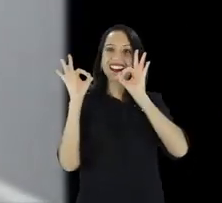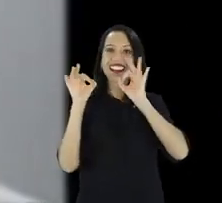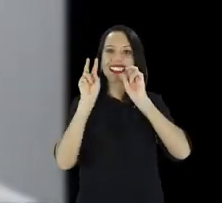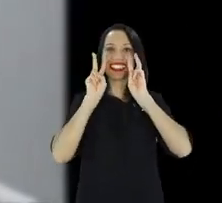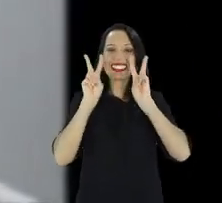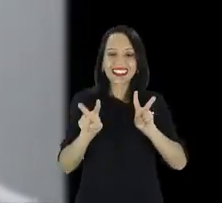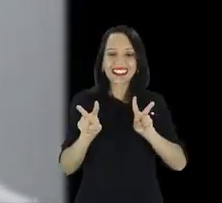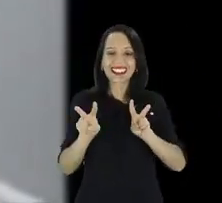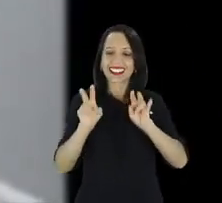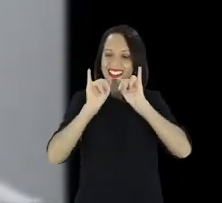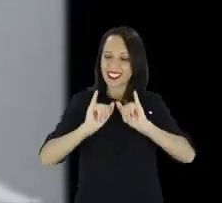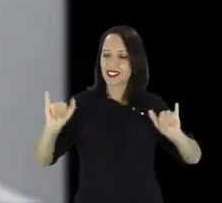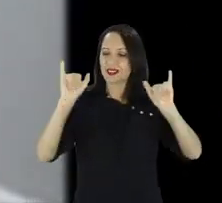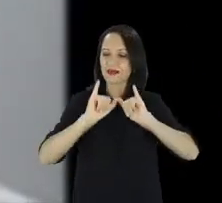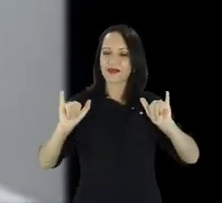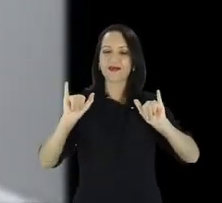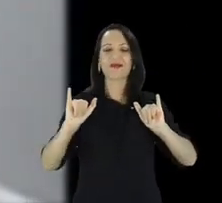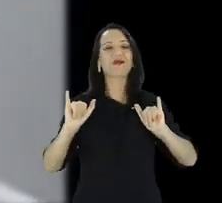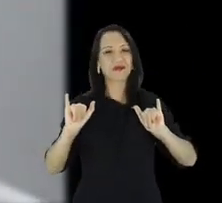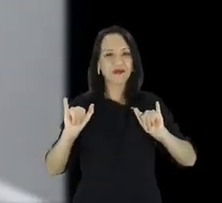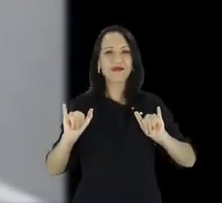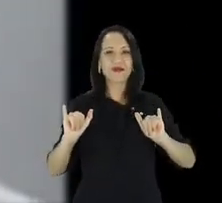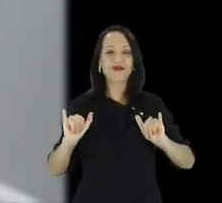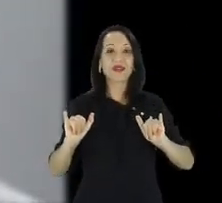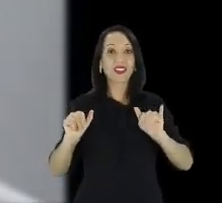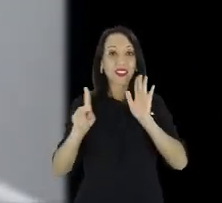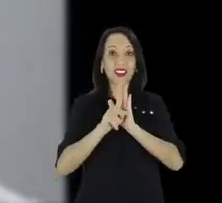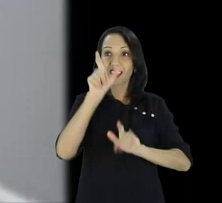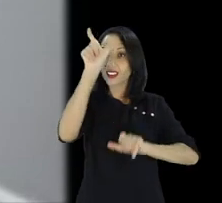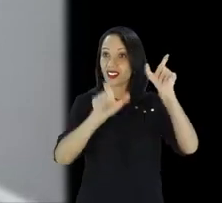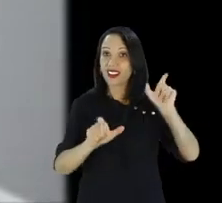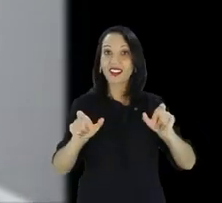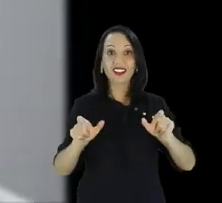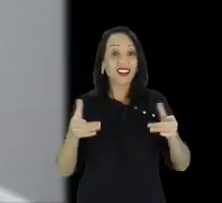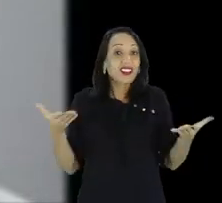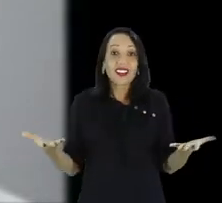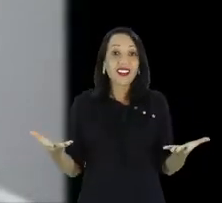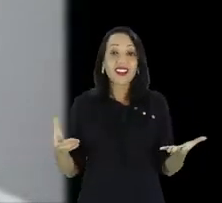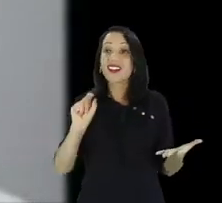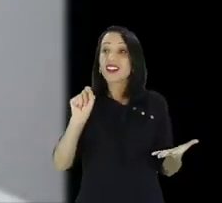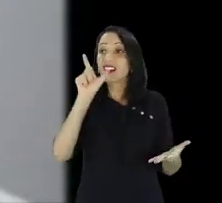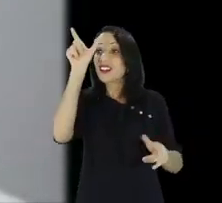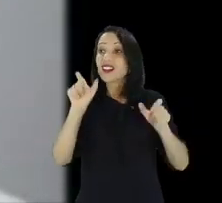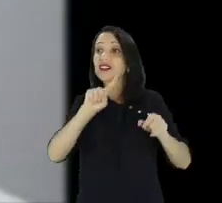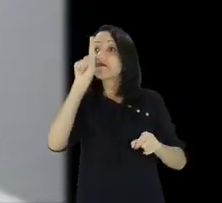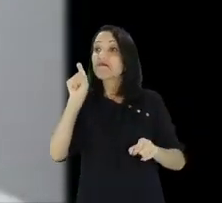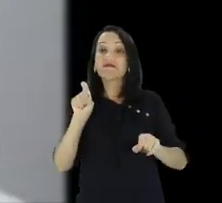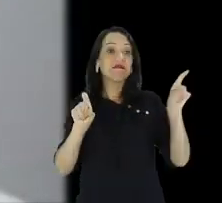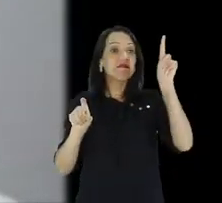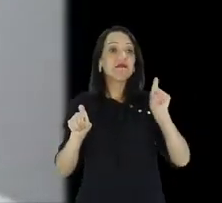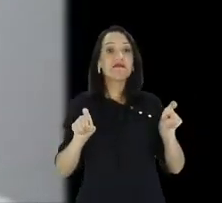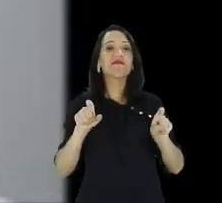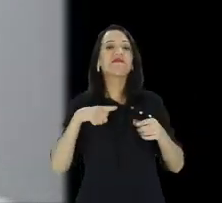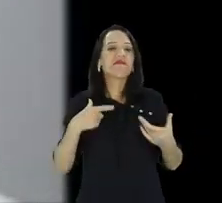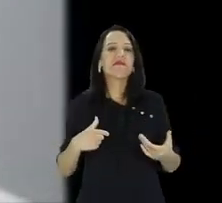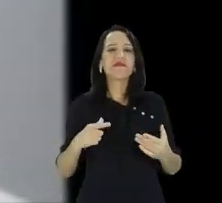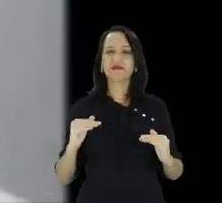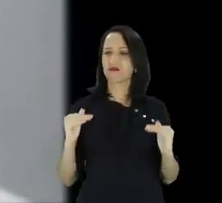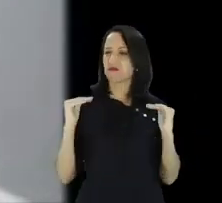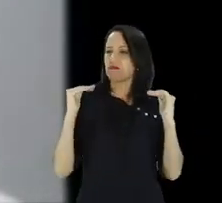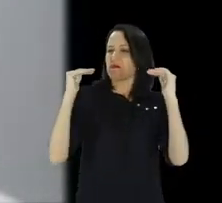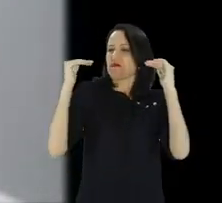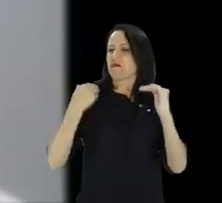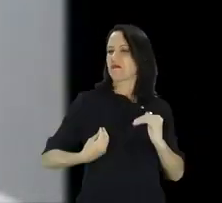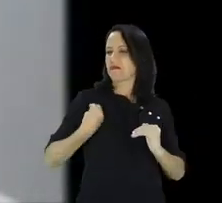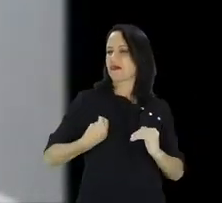eu digo que seja quem você for seja qualquer posição que você